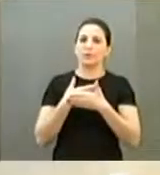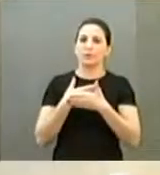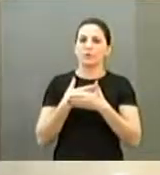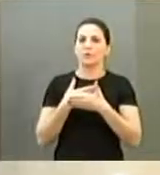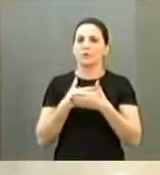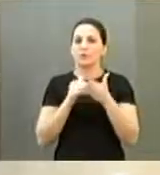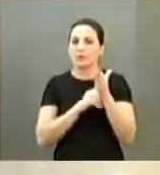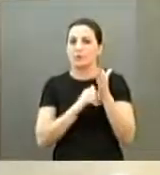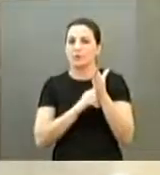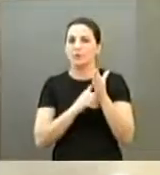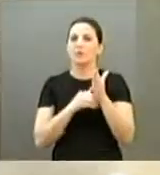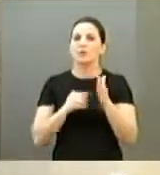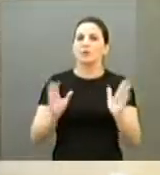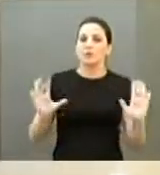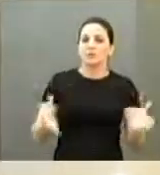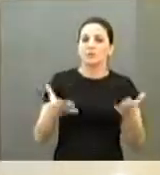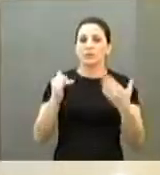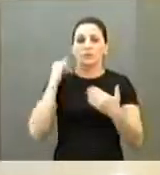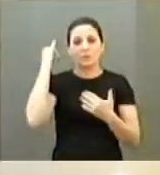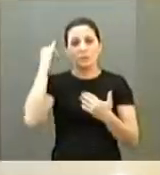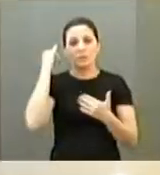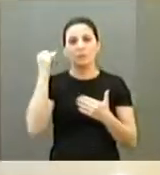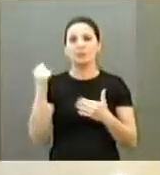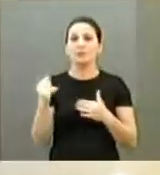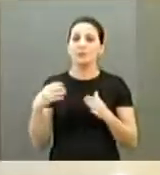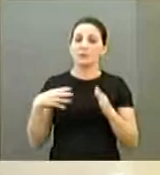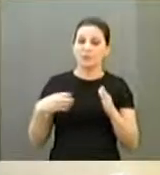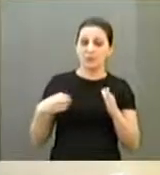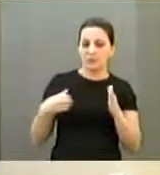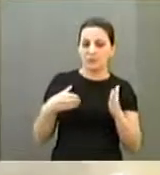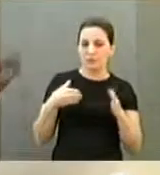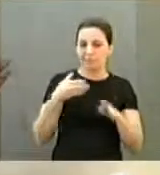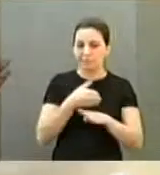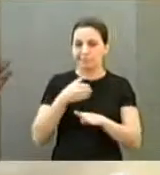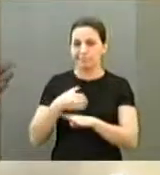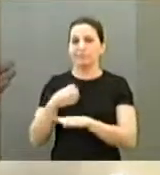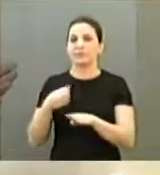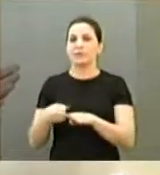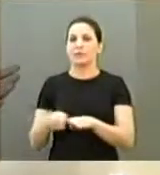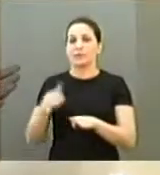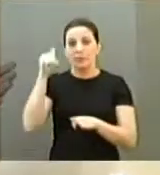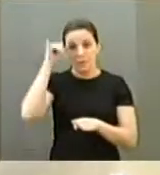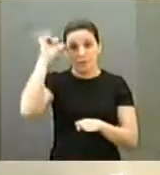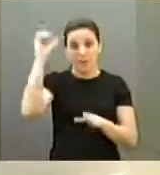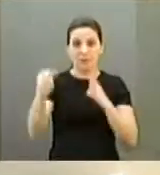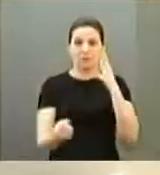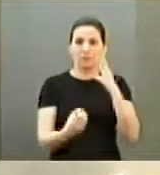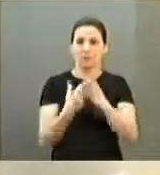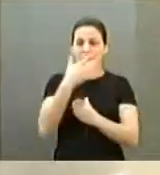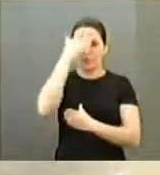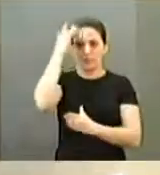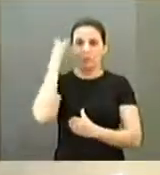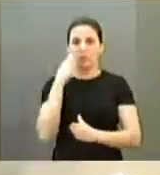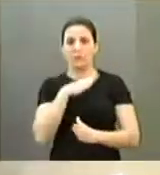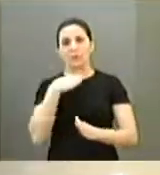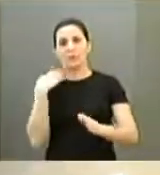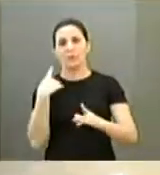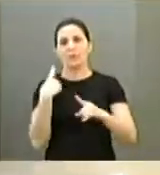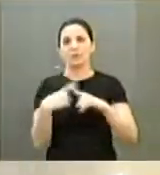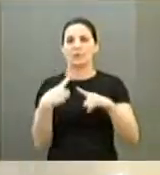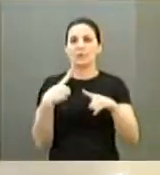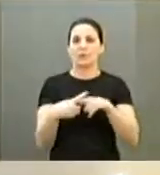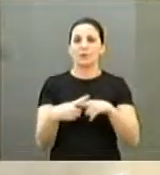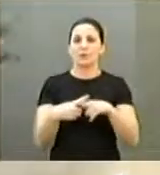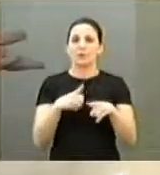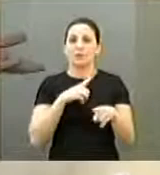as iniciativas são importantes nesse sentido, para a gente evitar o que a gente está vendo aí, de gente morrer porque